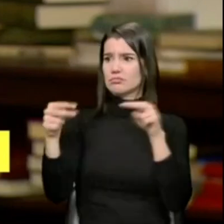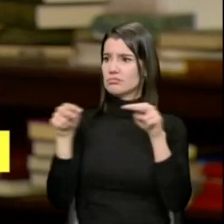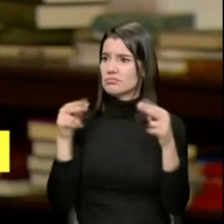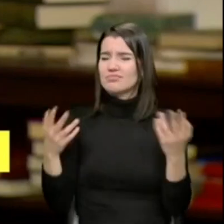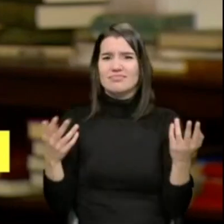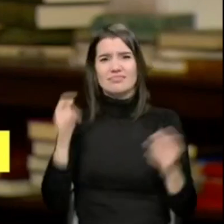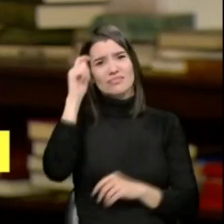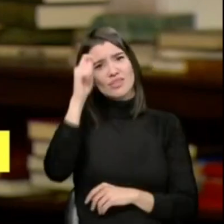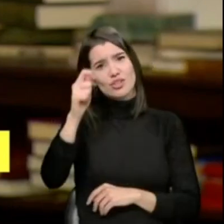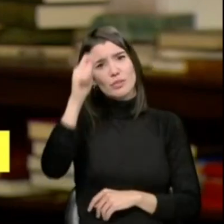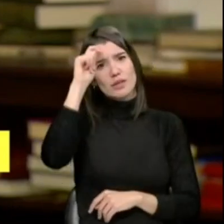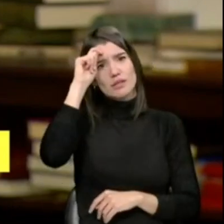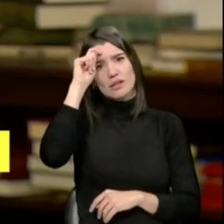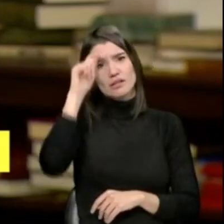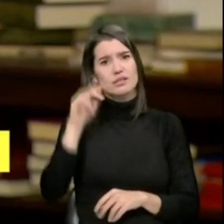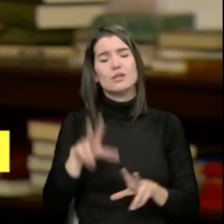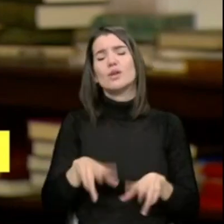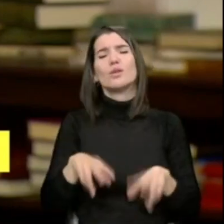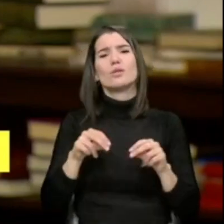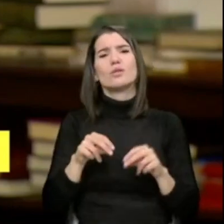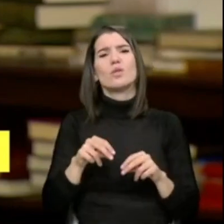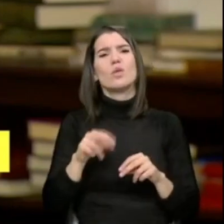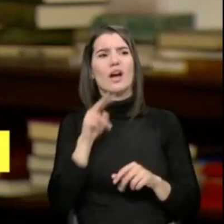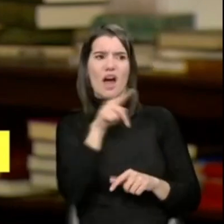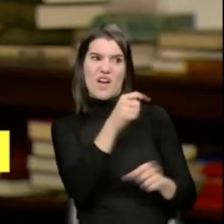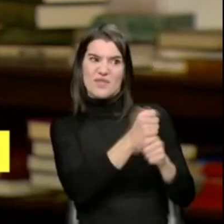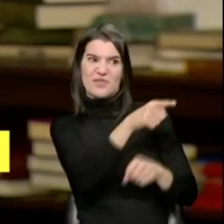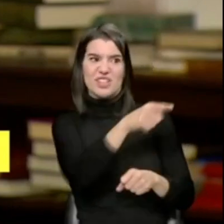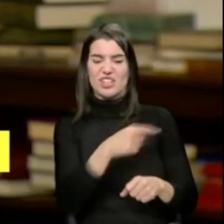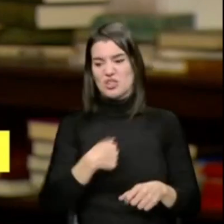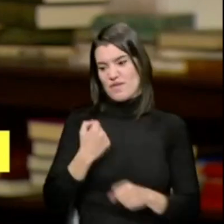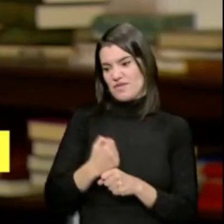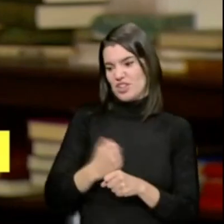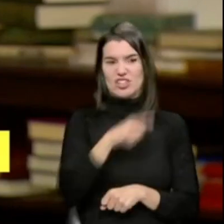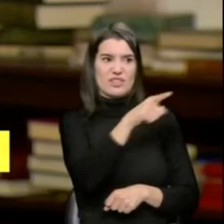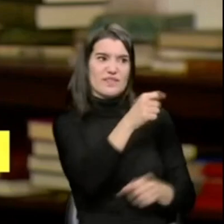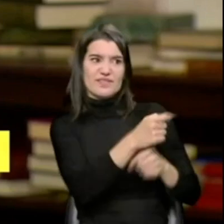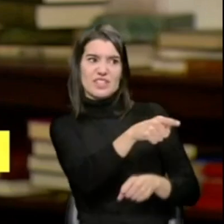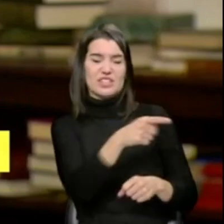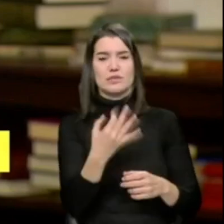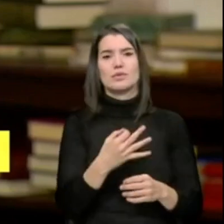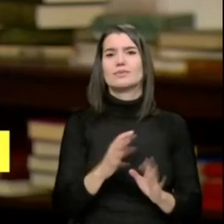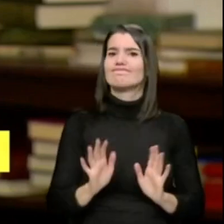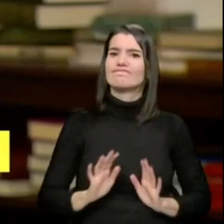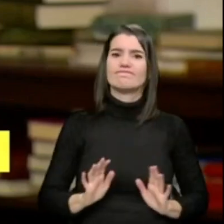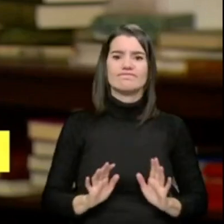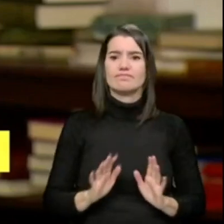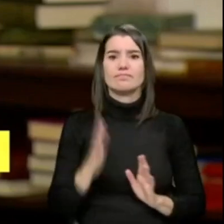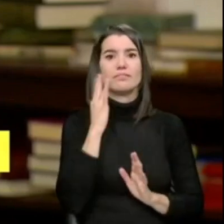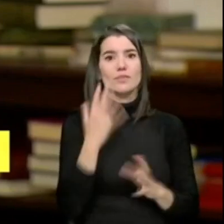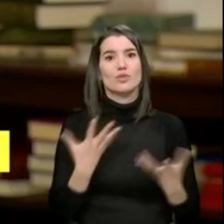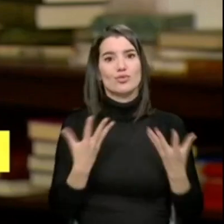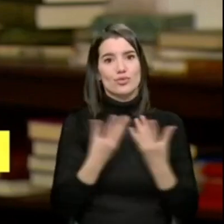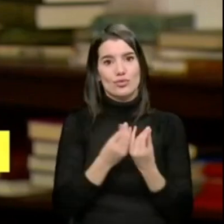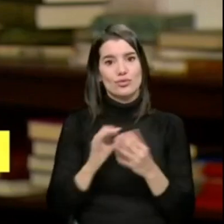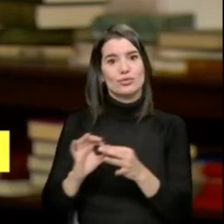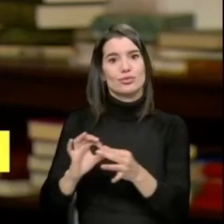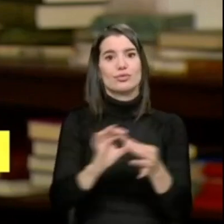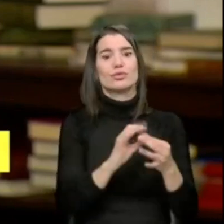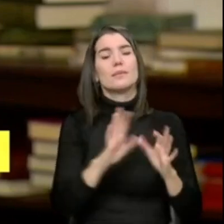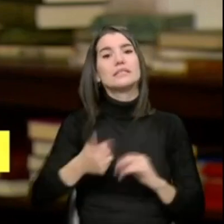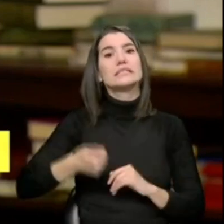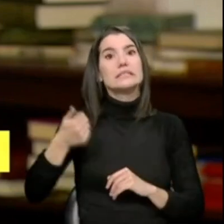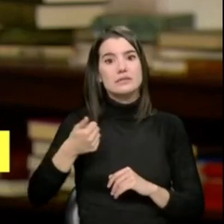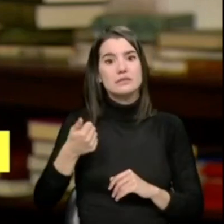uns aos outros. E não olhar só eu fiz isso e aquele fez isso. Não, é tentarmos realmente estarmos juntos uns com os outros, mas acima de